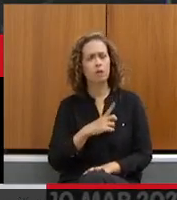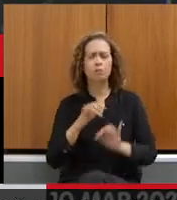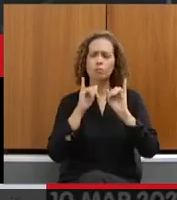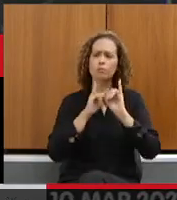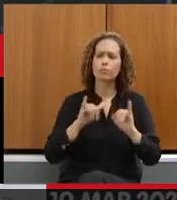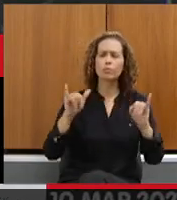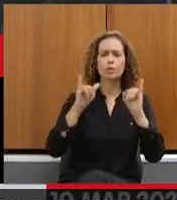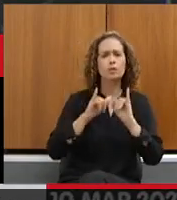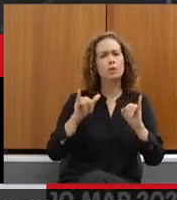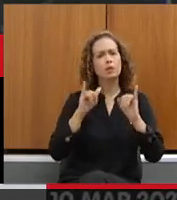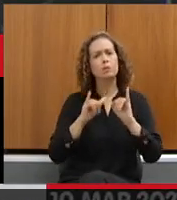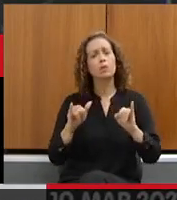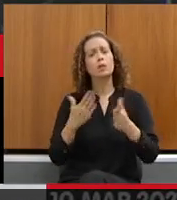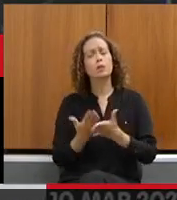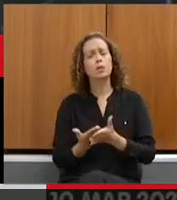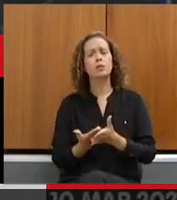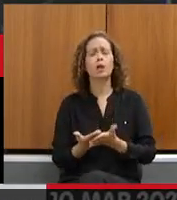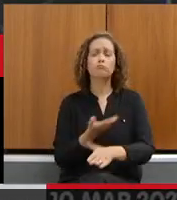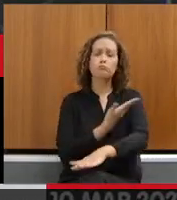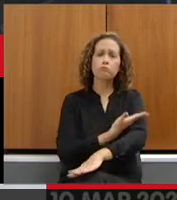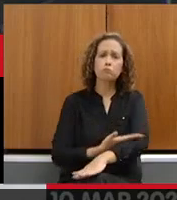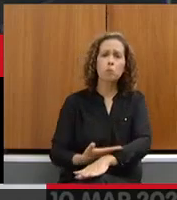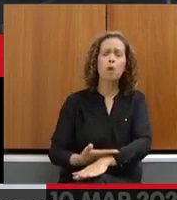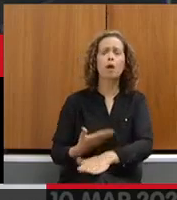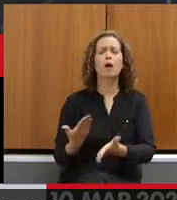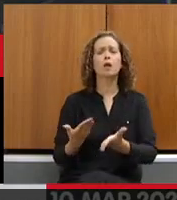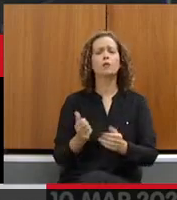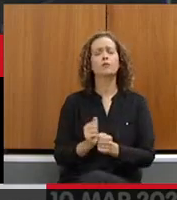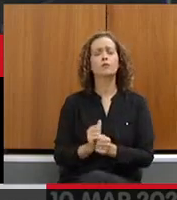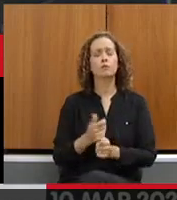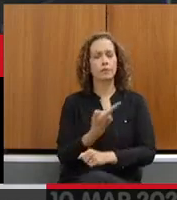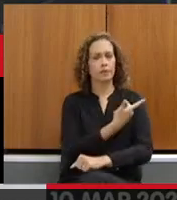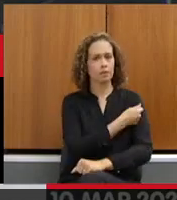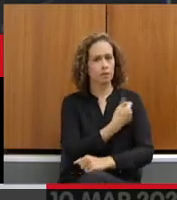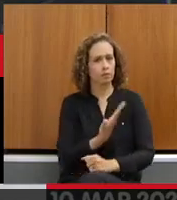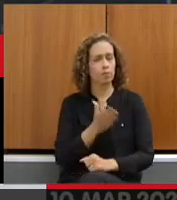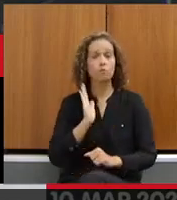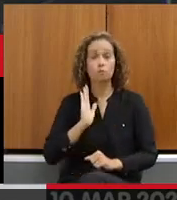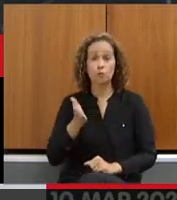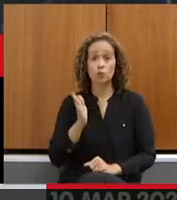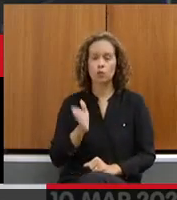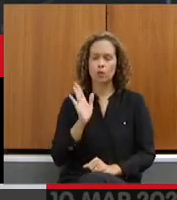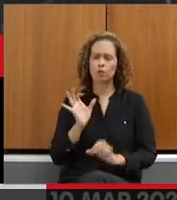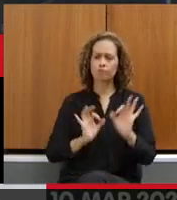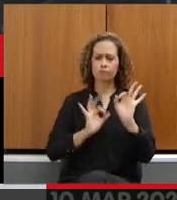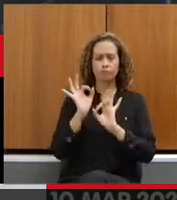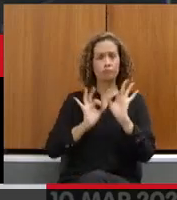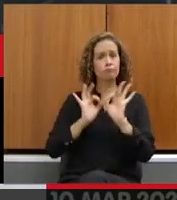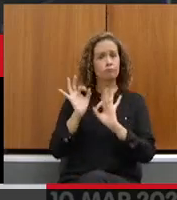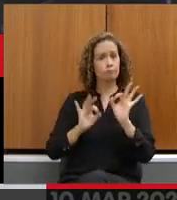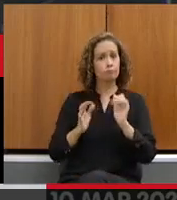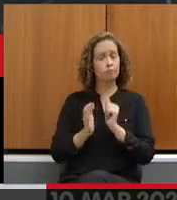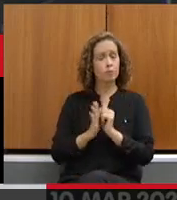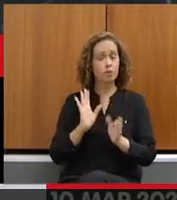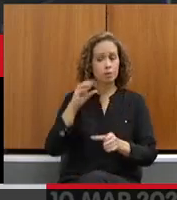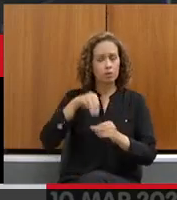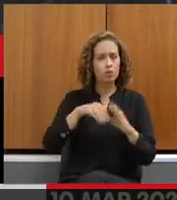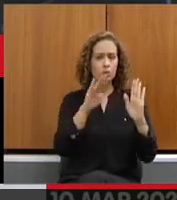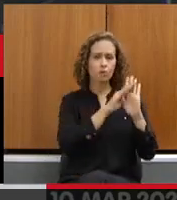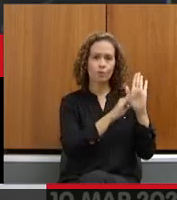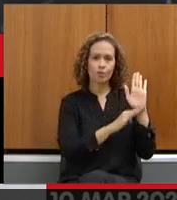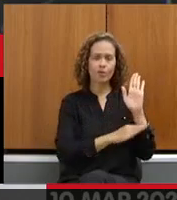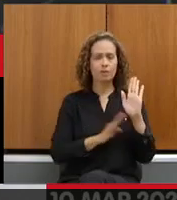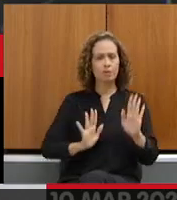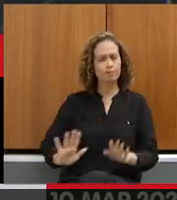o sensor dinarius de vacinação E que esse é o fluxo definido dentro do que o senhor colocou do programa nacional de imunização